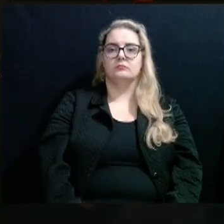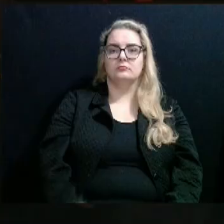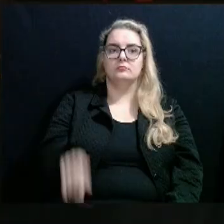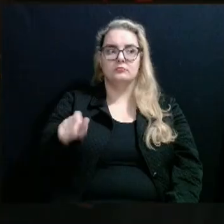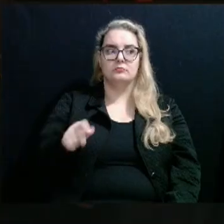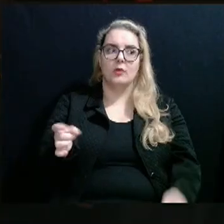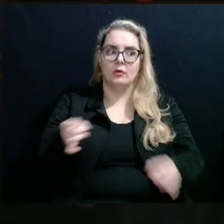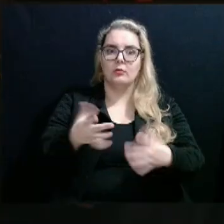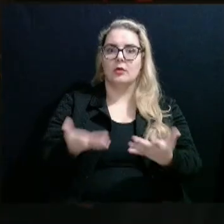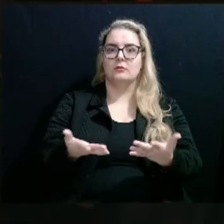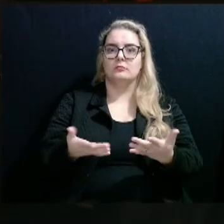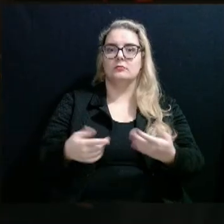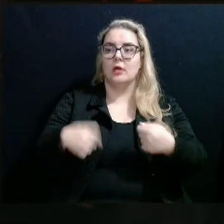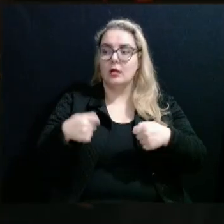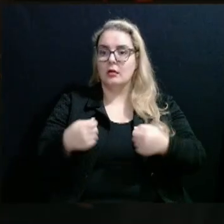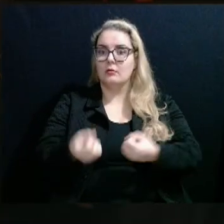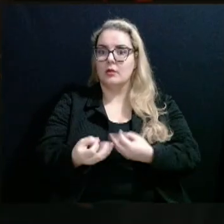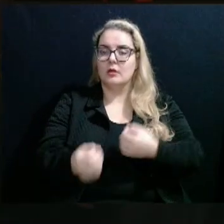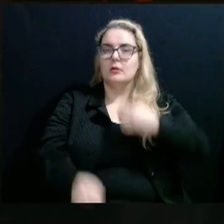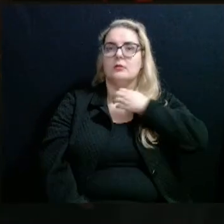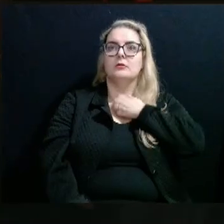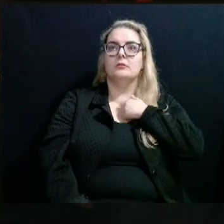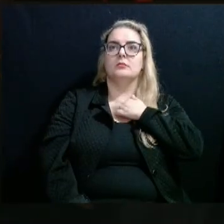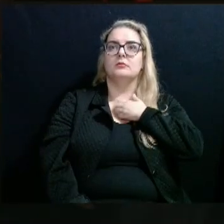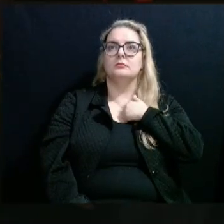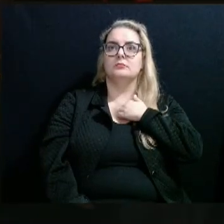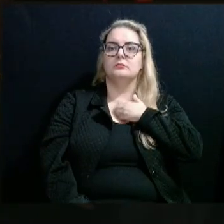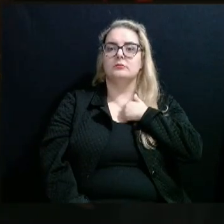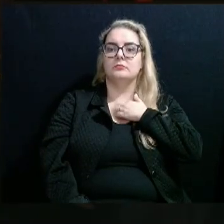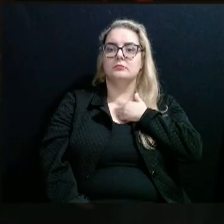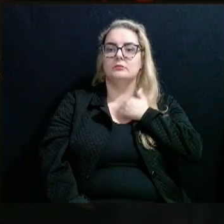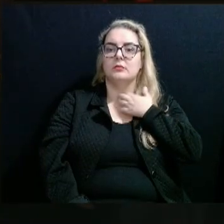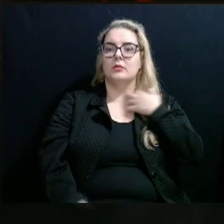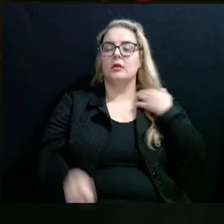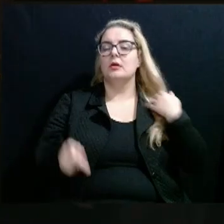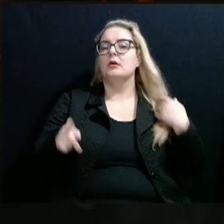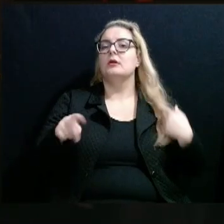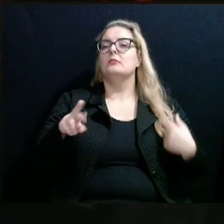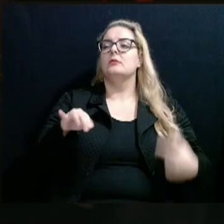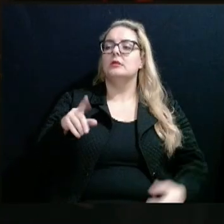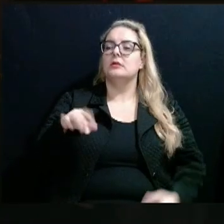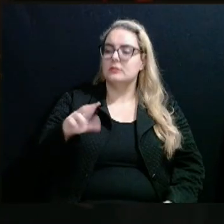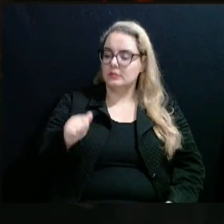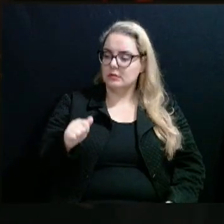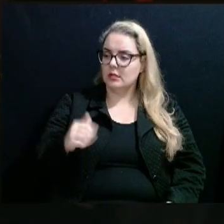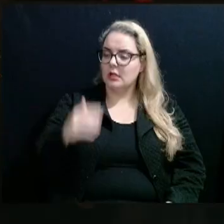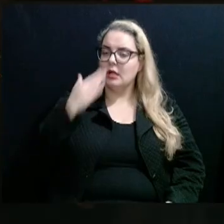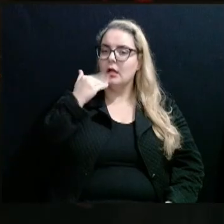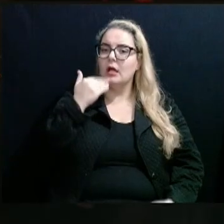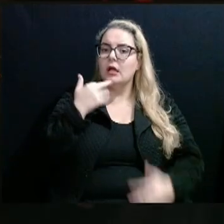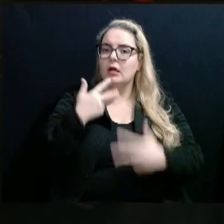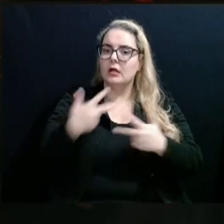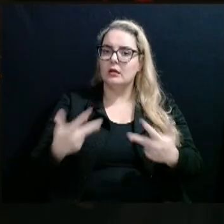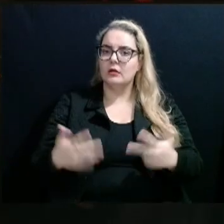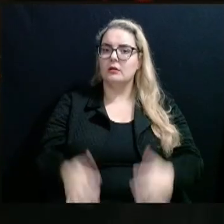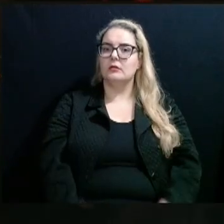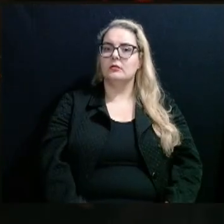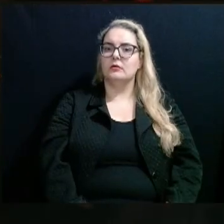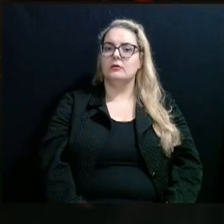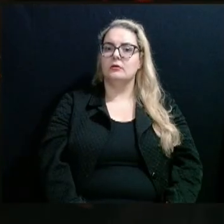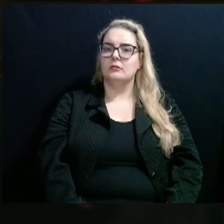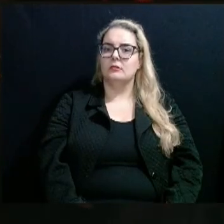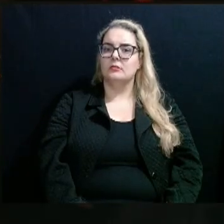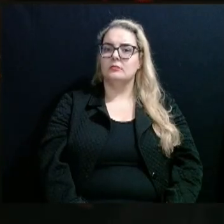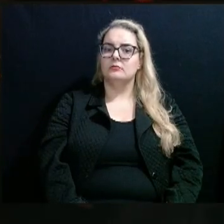dessa informação. Agora, Priscila, alimentação. O alimento